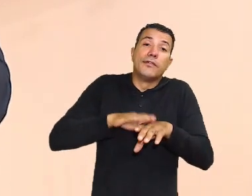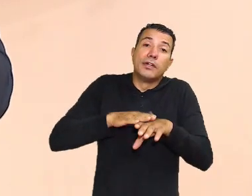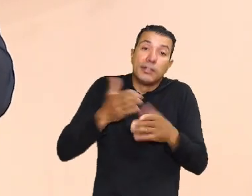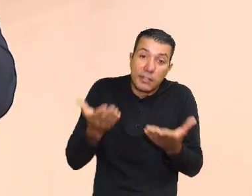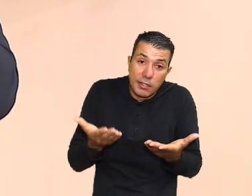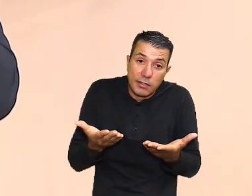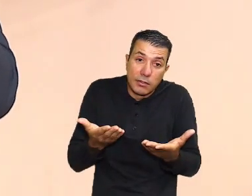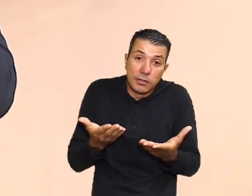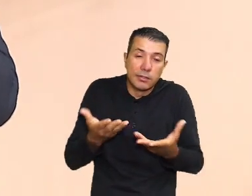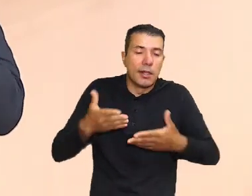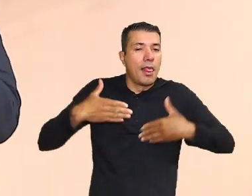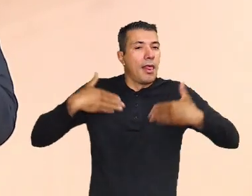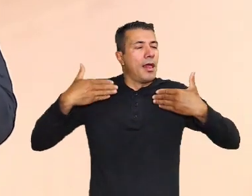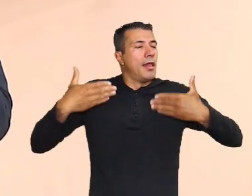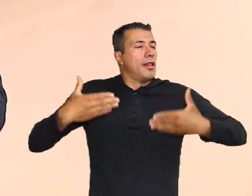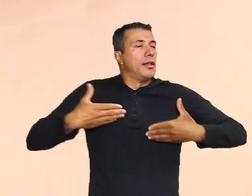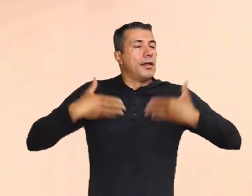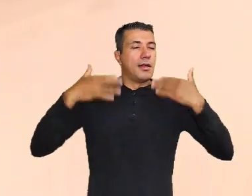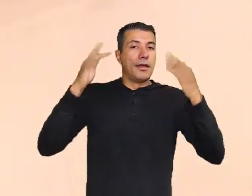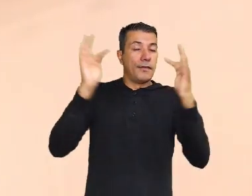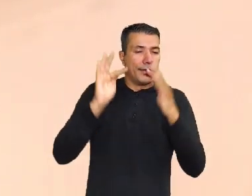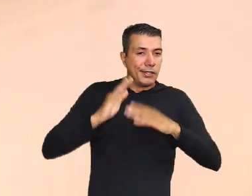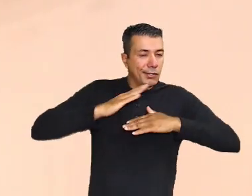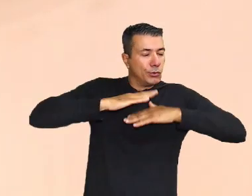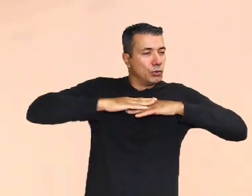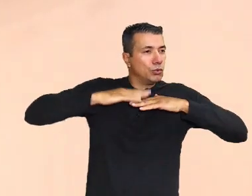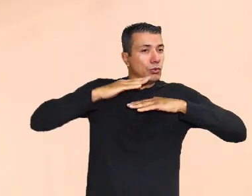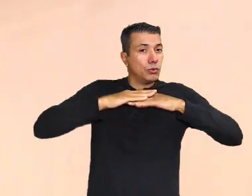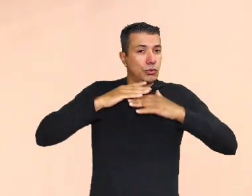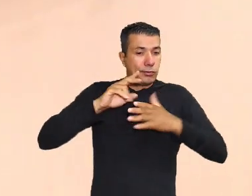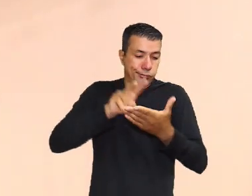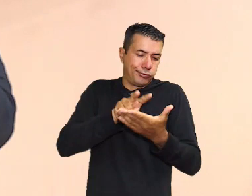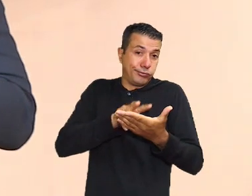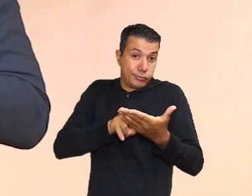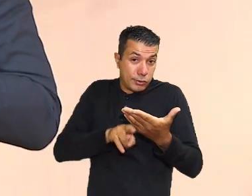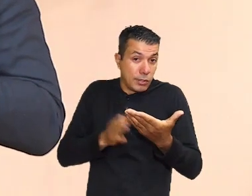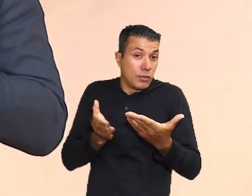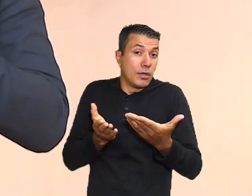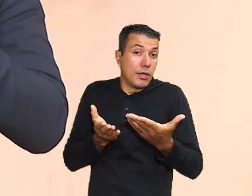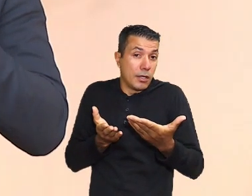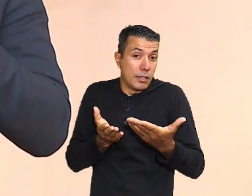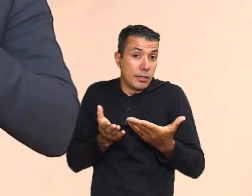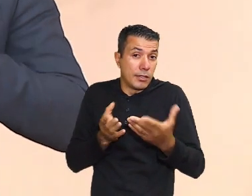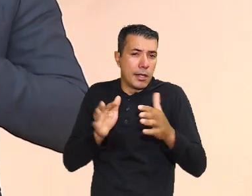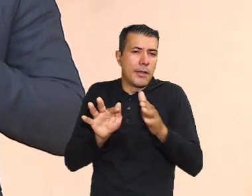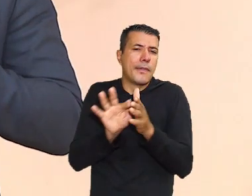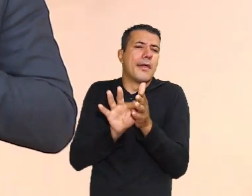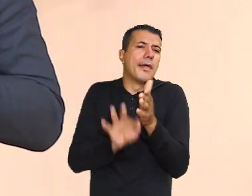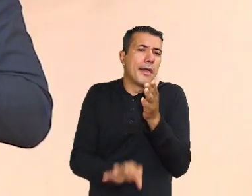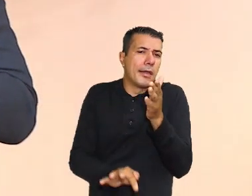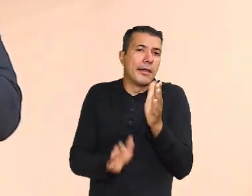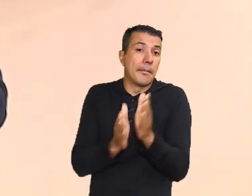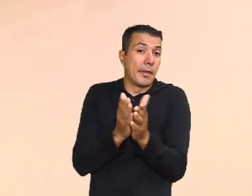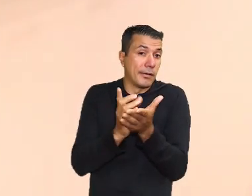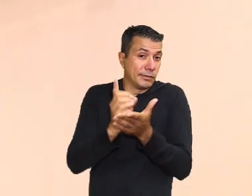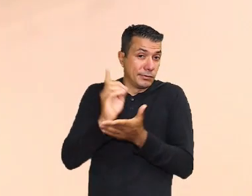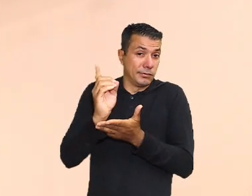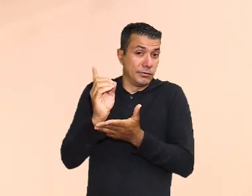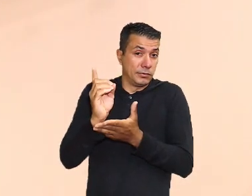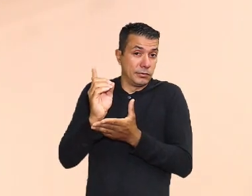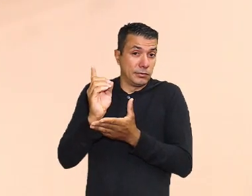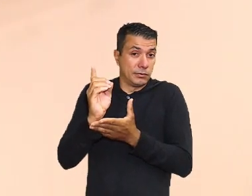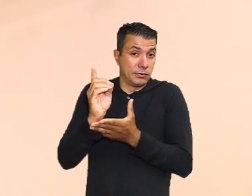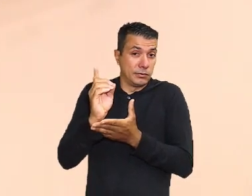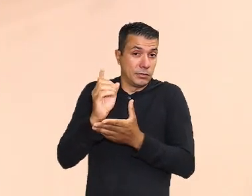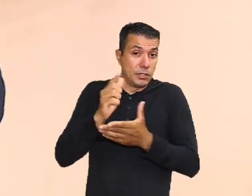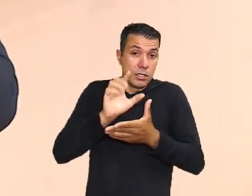isso com muito carinho. Eu quero ler para todos vocês agora um texto bíblico que está no livro de 2